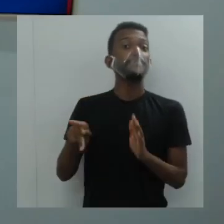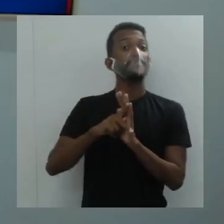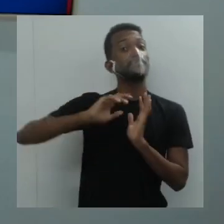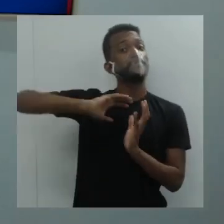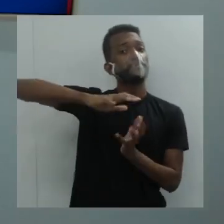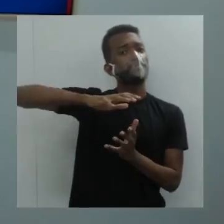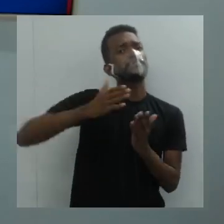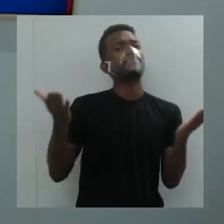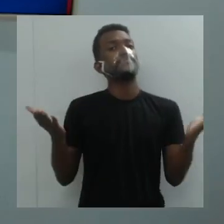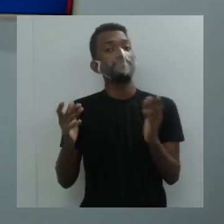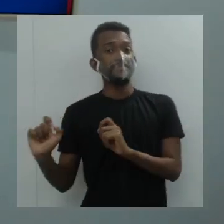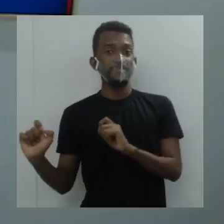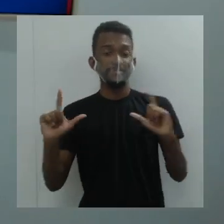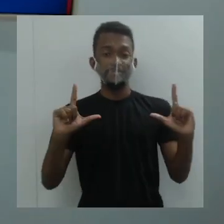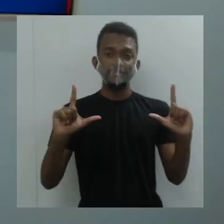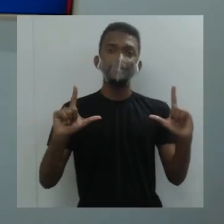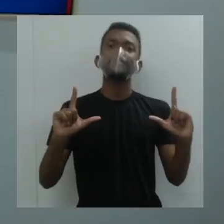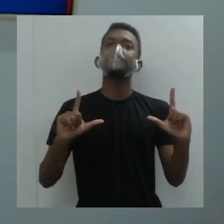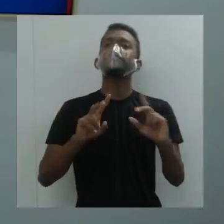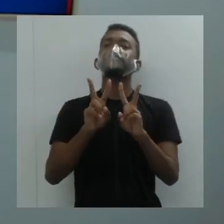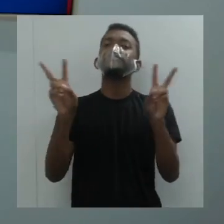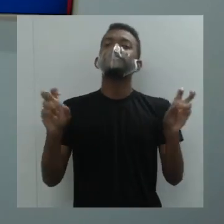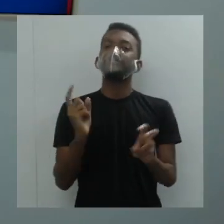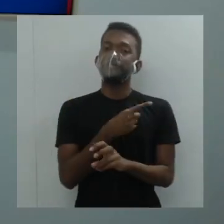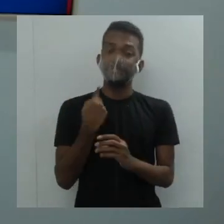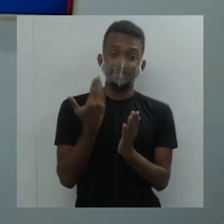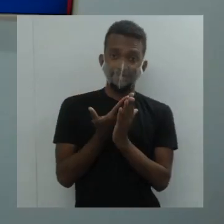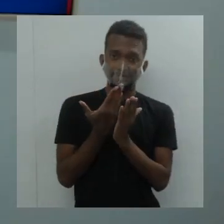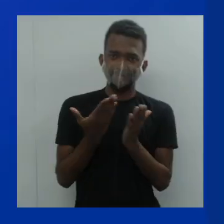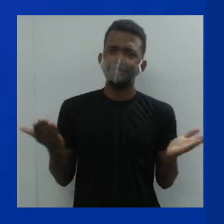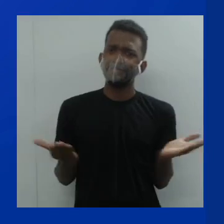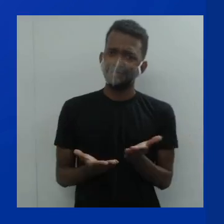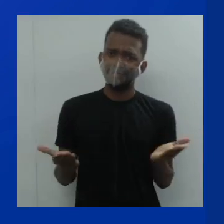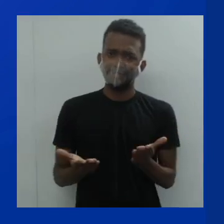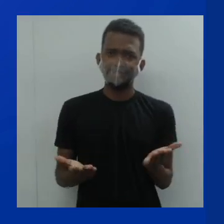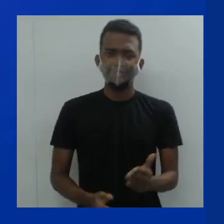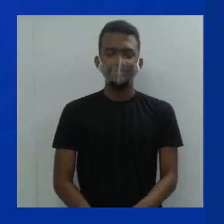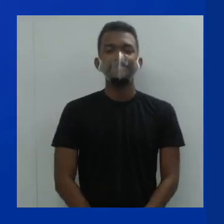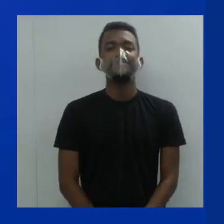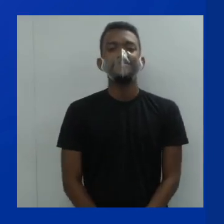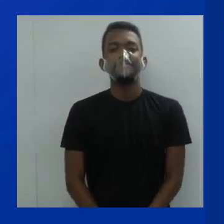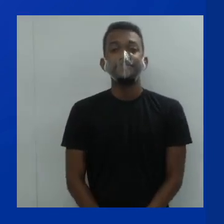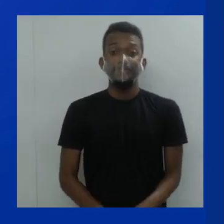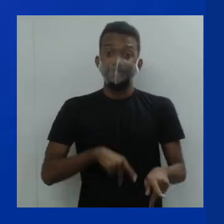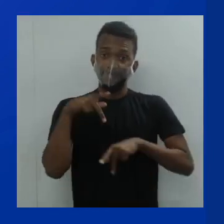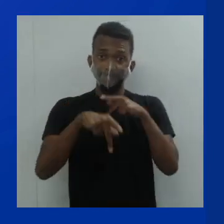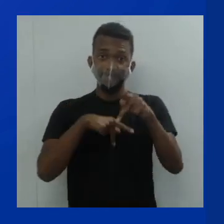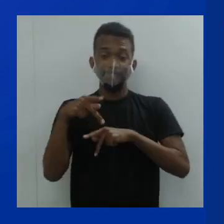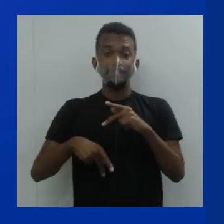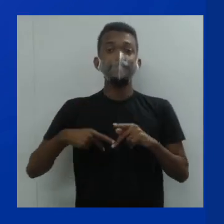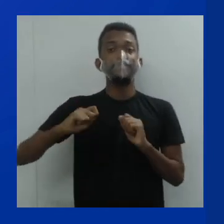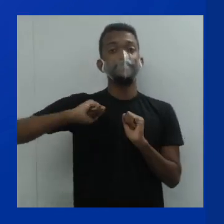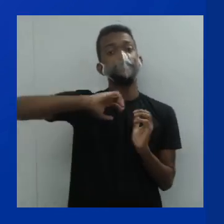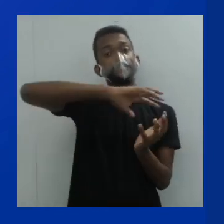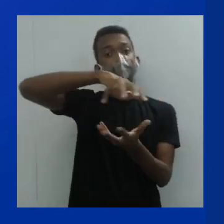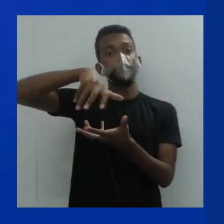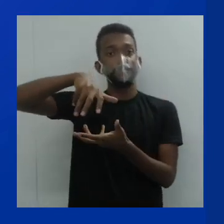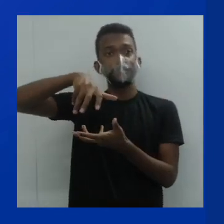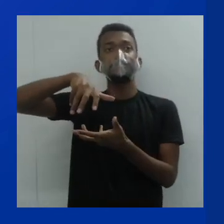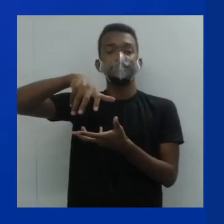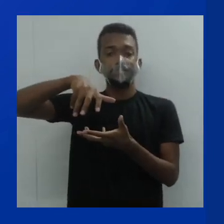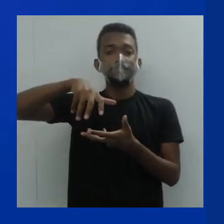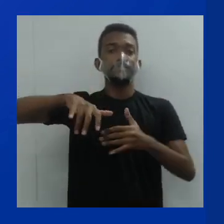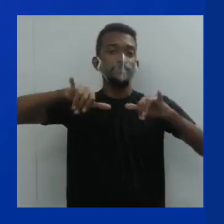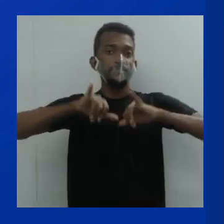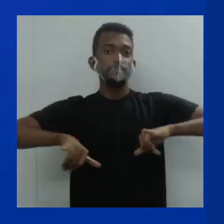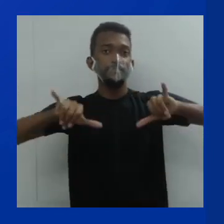Acompanhe agora na tela o tema da nossa aula de hoje: população mundial,